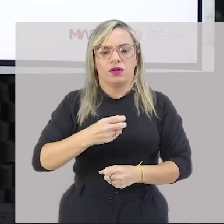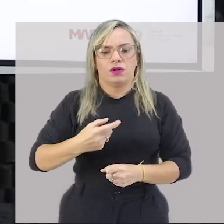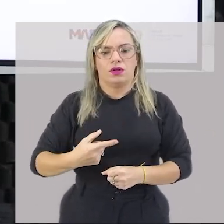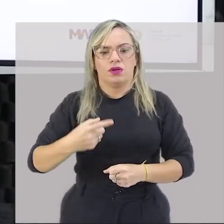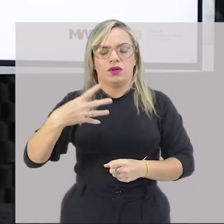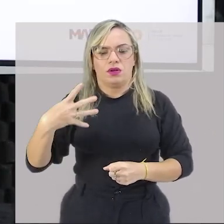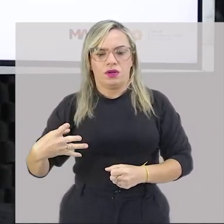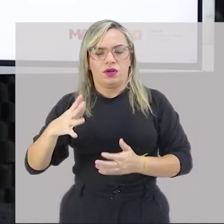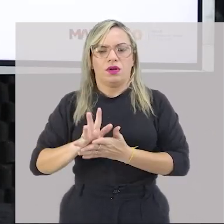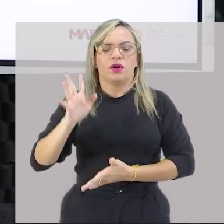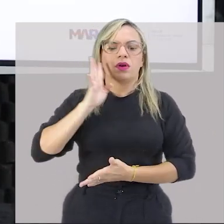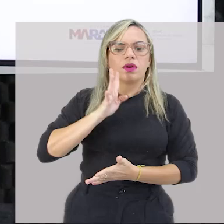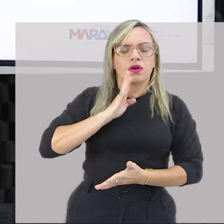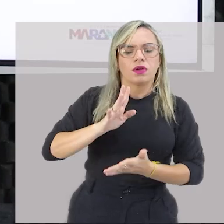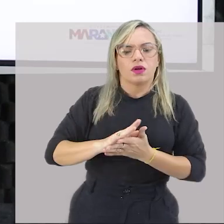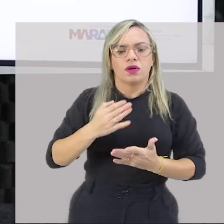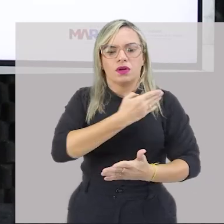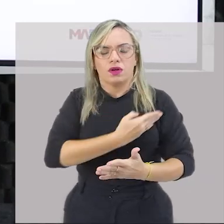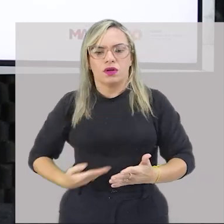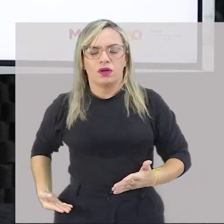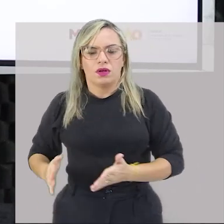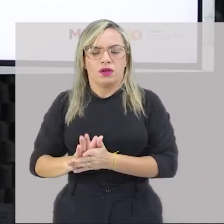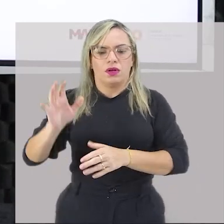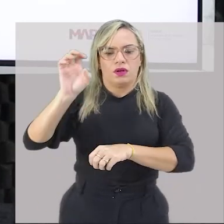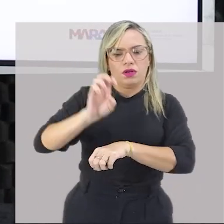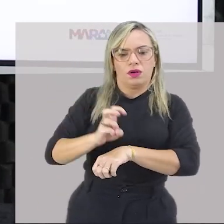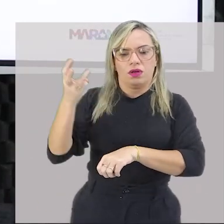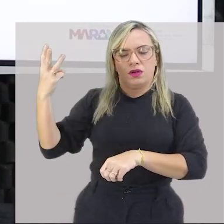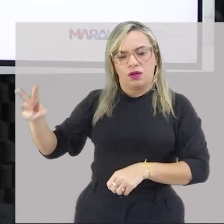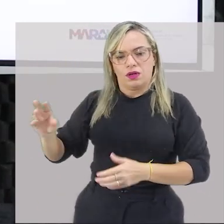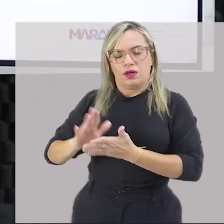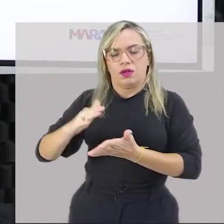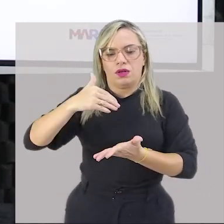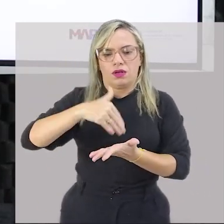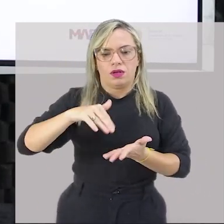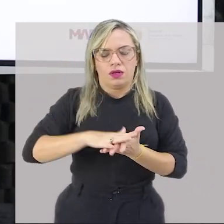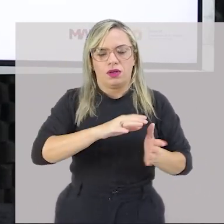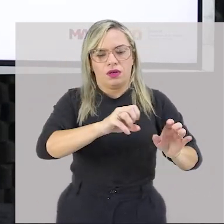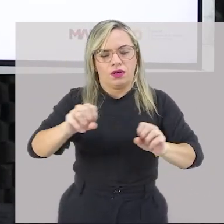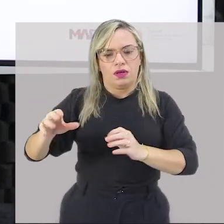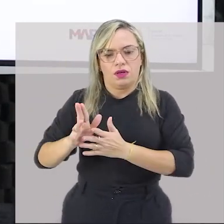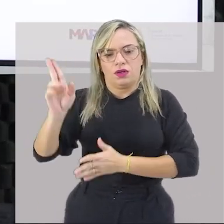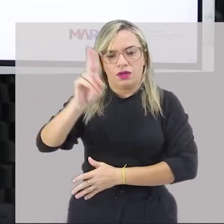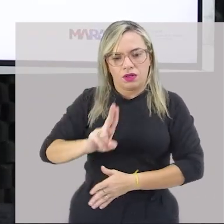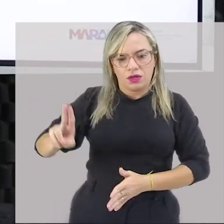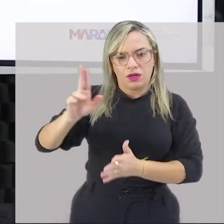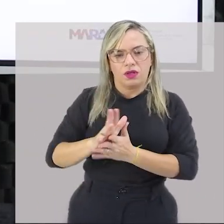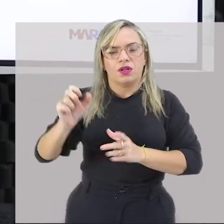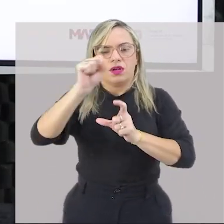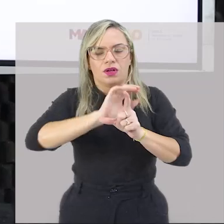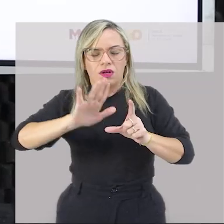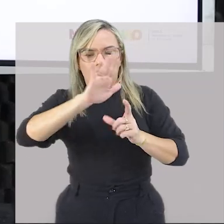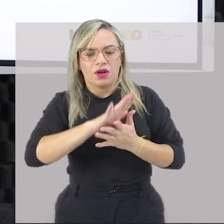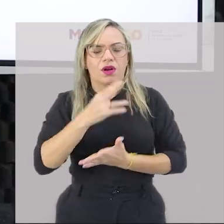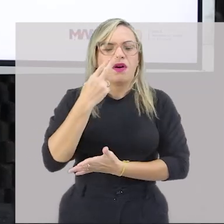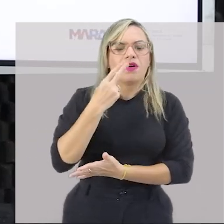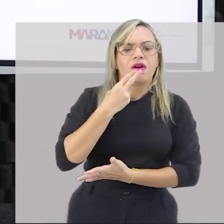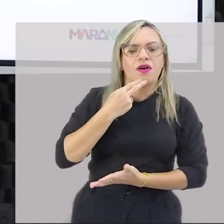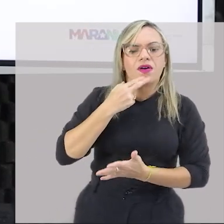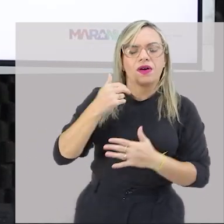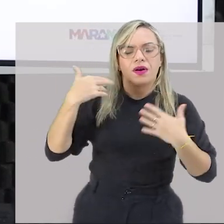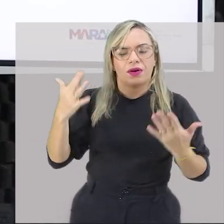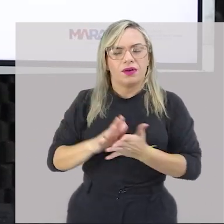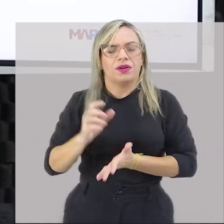esse projeto é um projeto do governo do estado do Maranhão através da Secretaria de Educação e utilizando a plataforma Gonçalves Dias. Né?